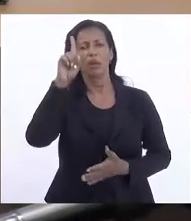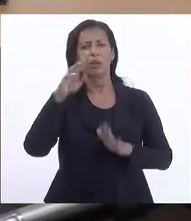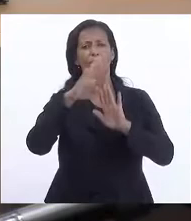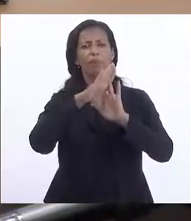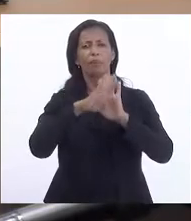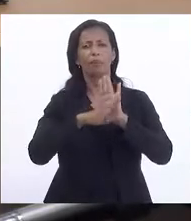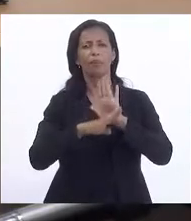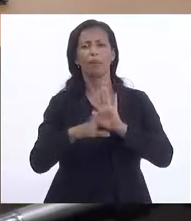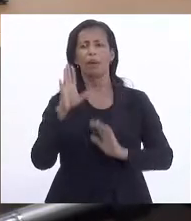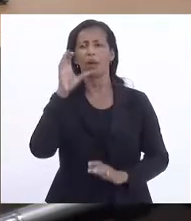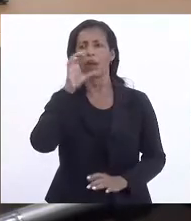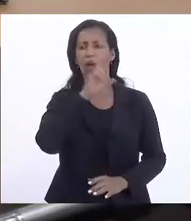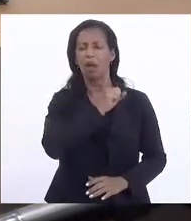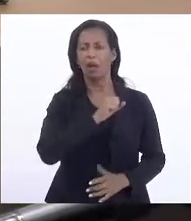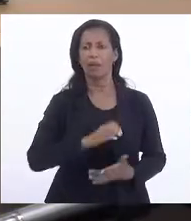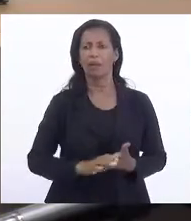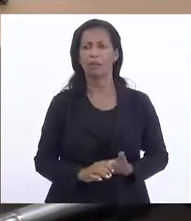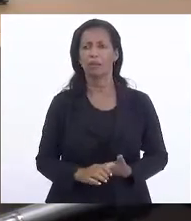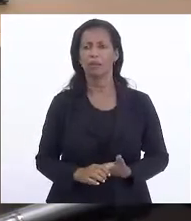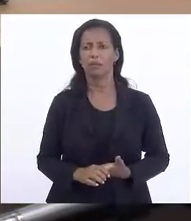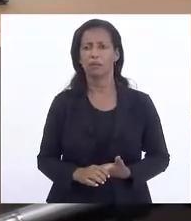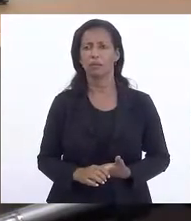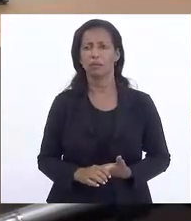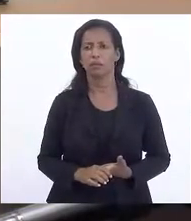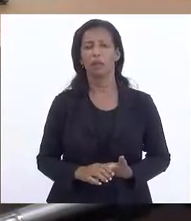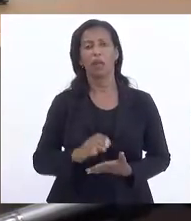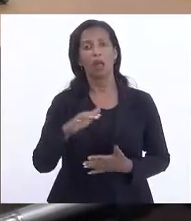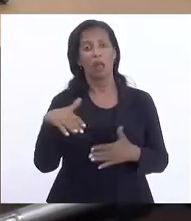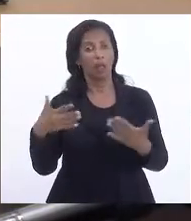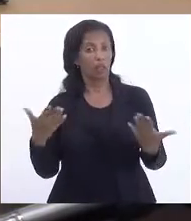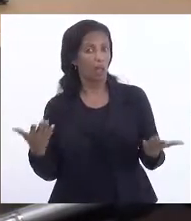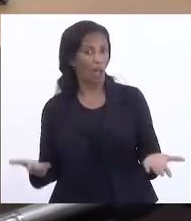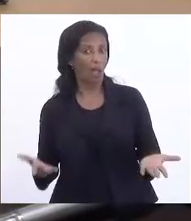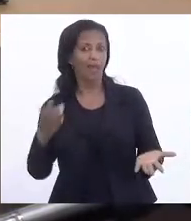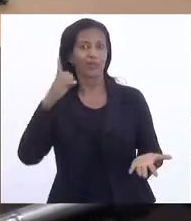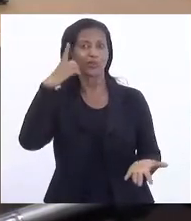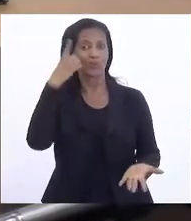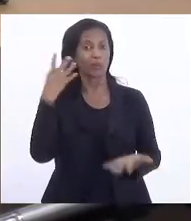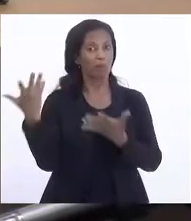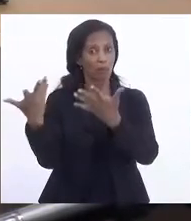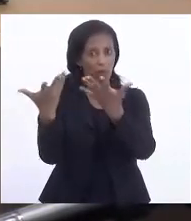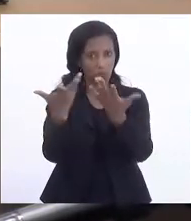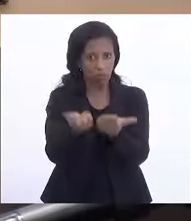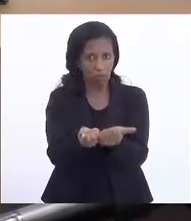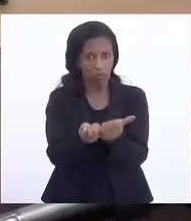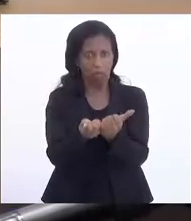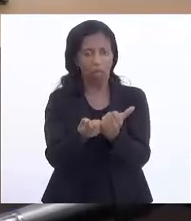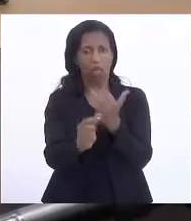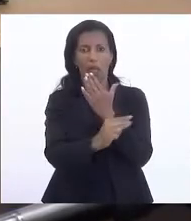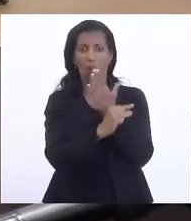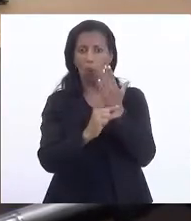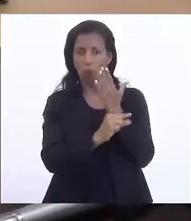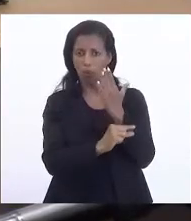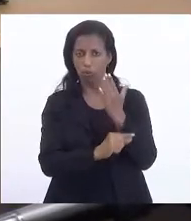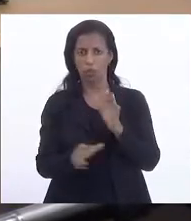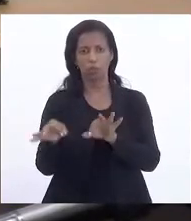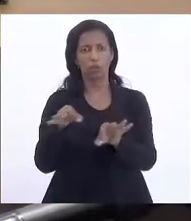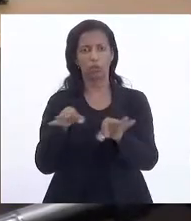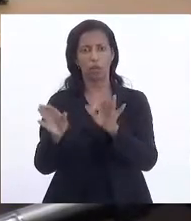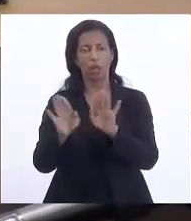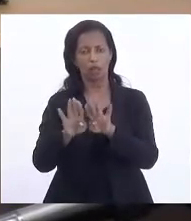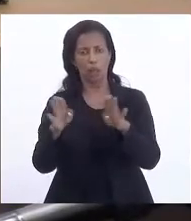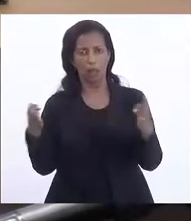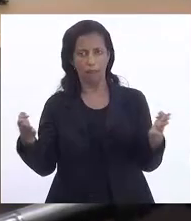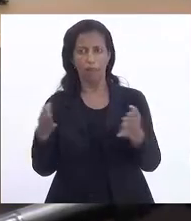rápido, caso, aqueles deputados e deputadas que quiserem compor a coautoria do projeto, o projeto está